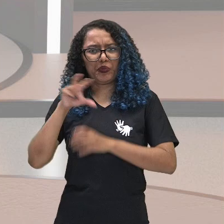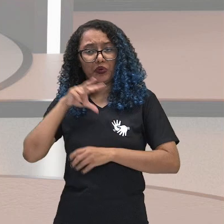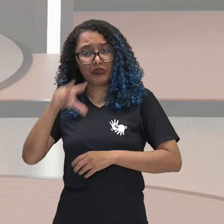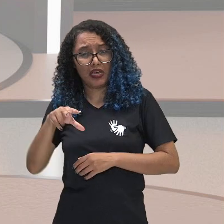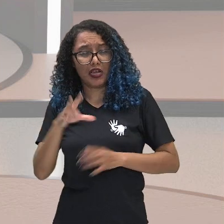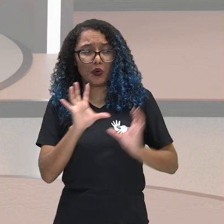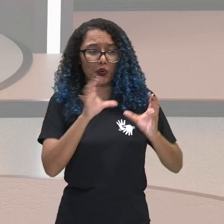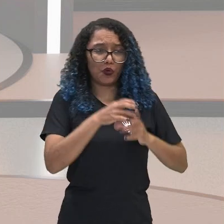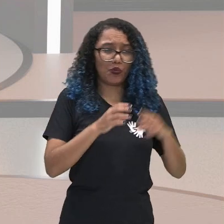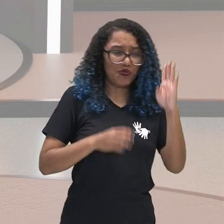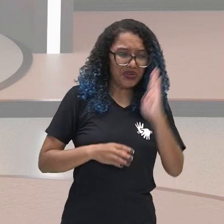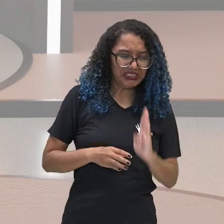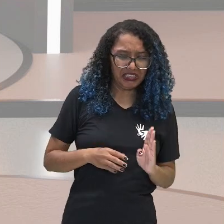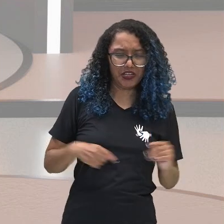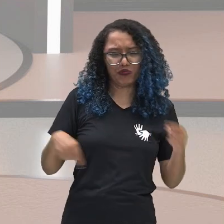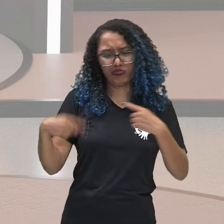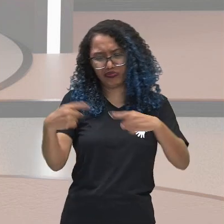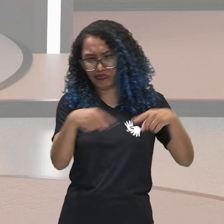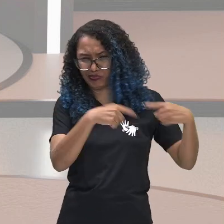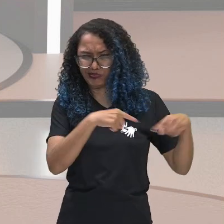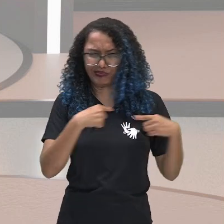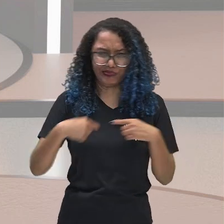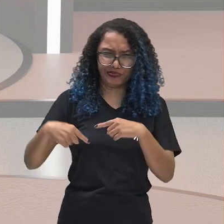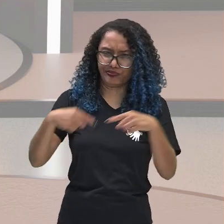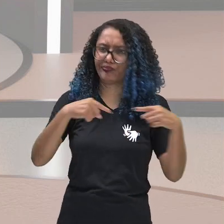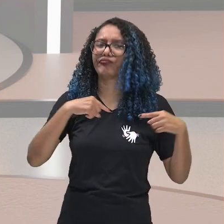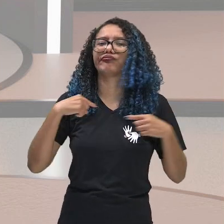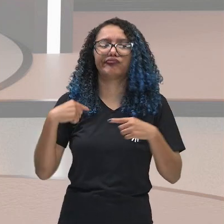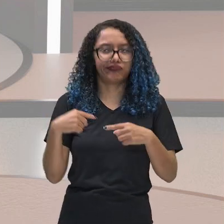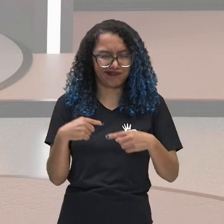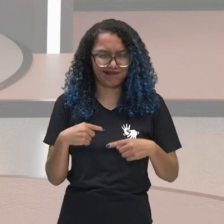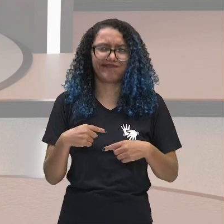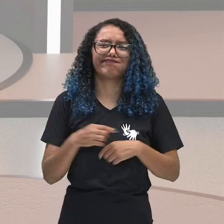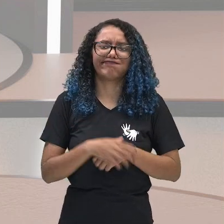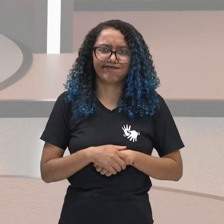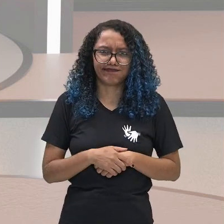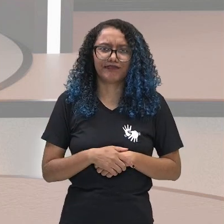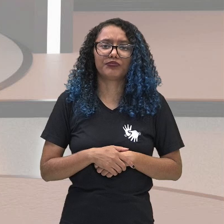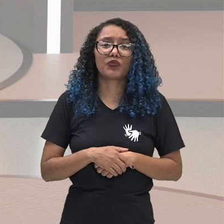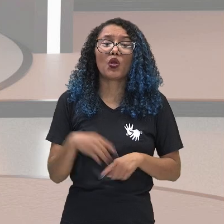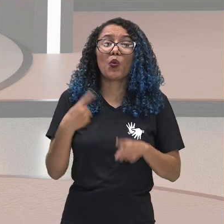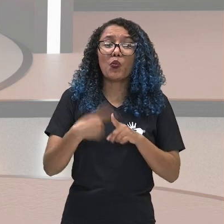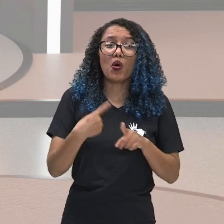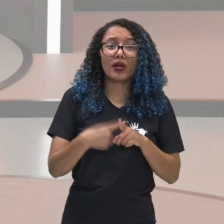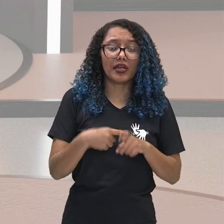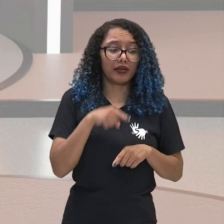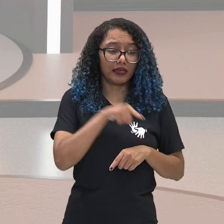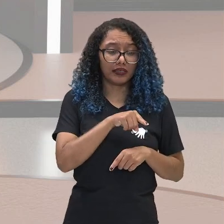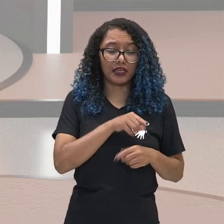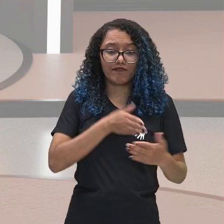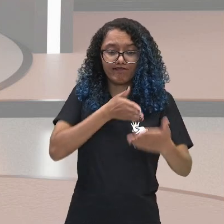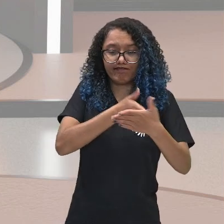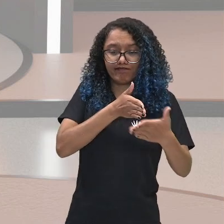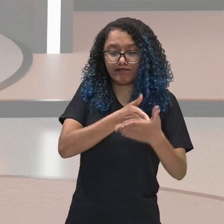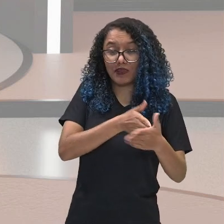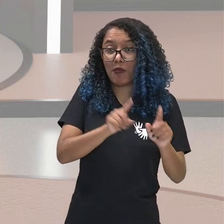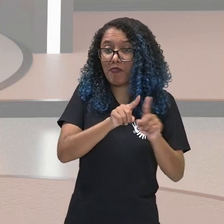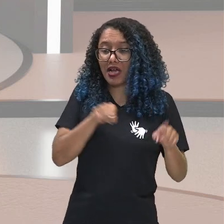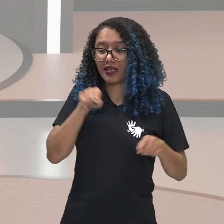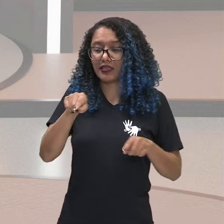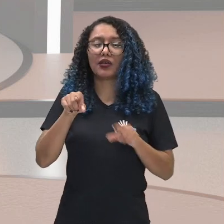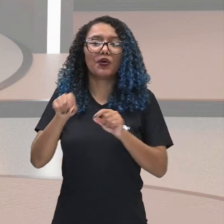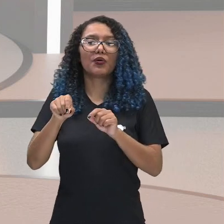brasileiros com os portugueses, ok? Porque enquanto um quer limitar, o outro quer poder, não é